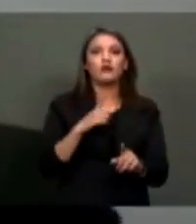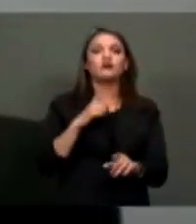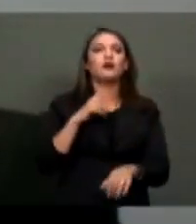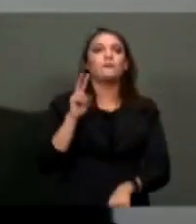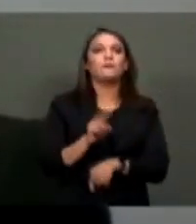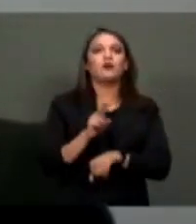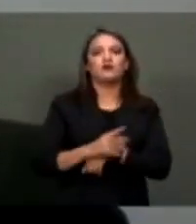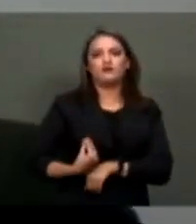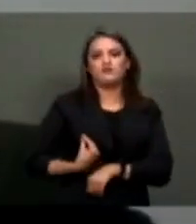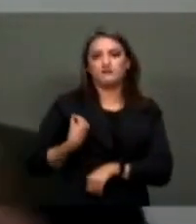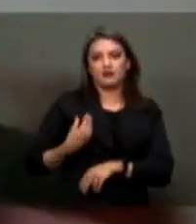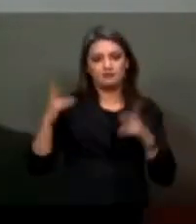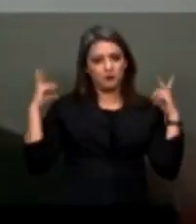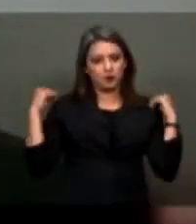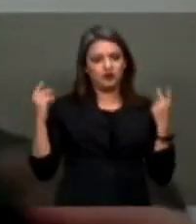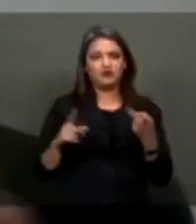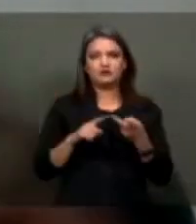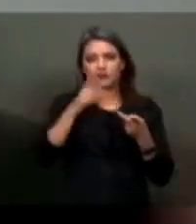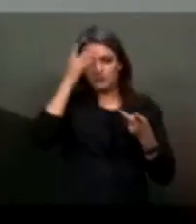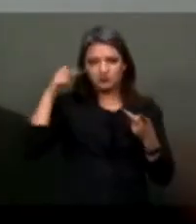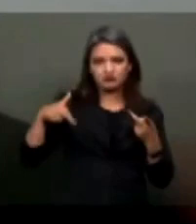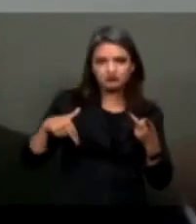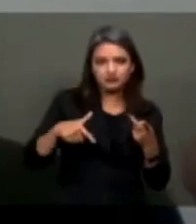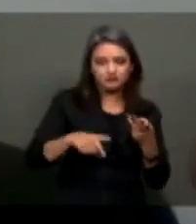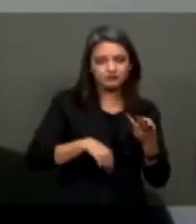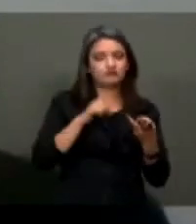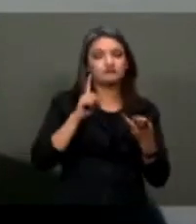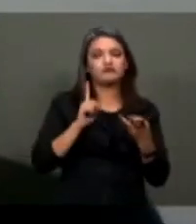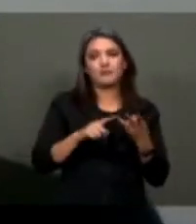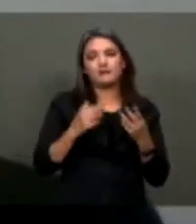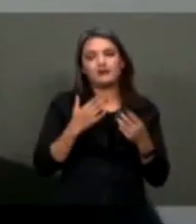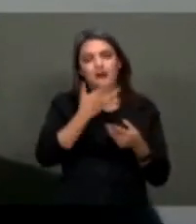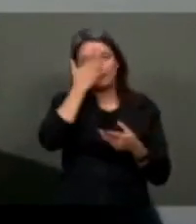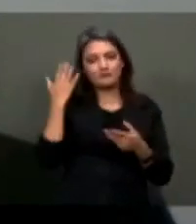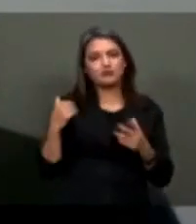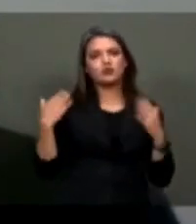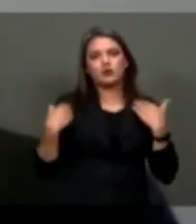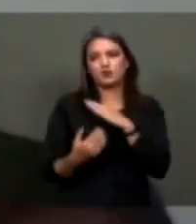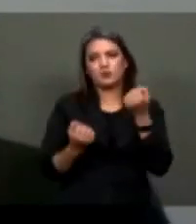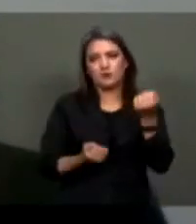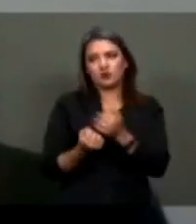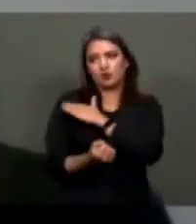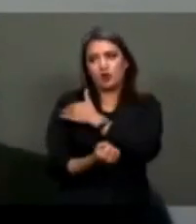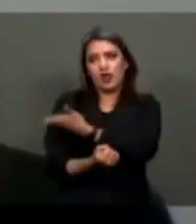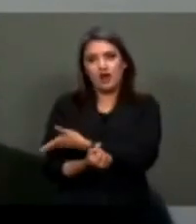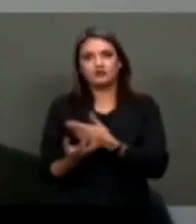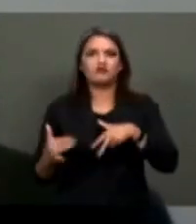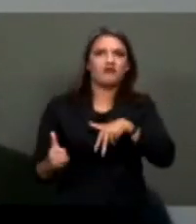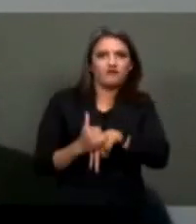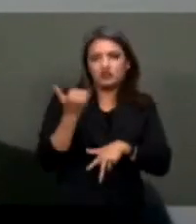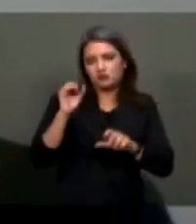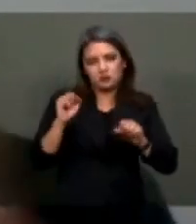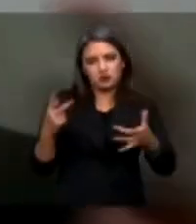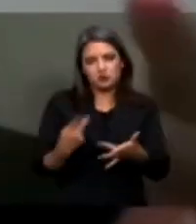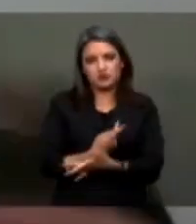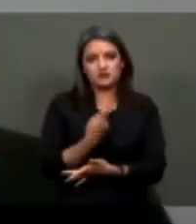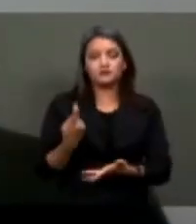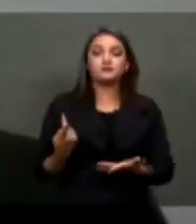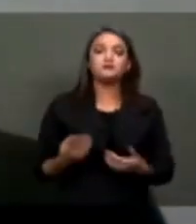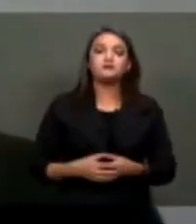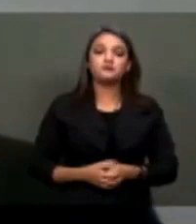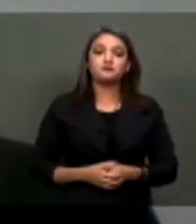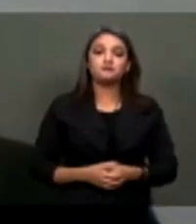vida dos motoristas dos pedestres caronas e vítimas em potencial em conta a necessidade Celeste